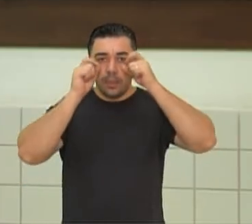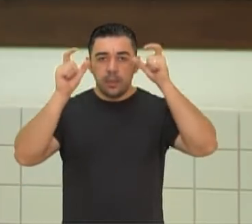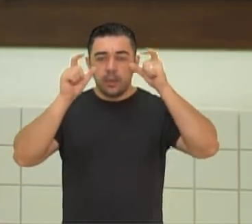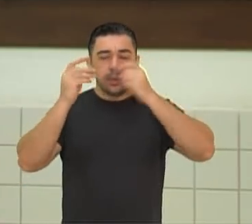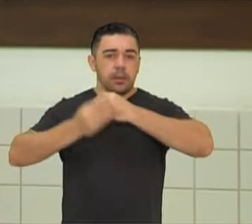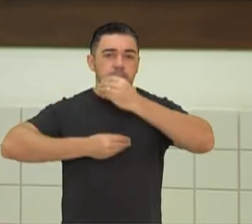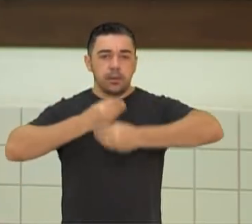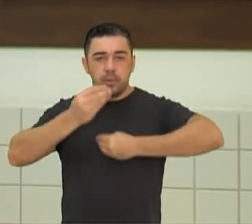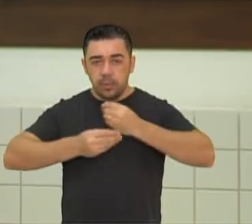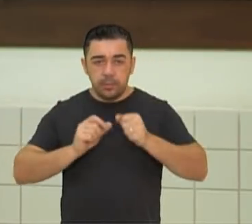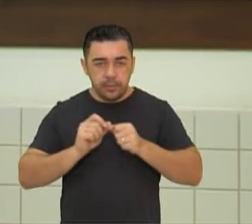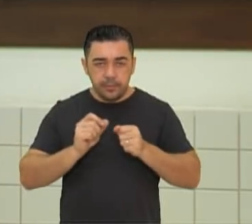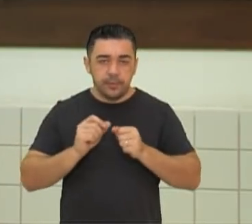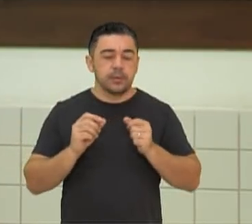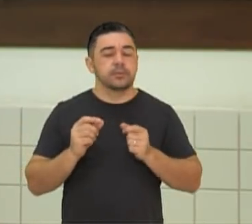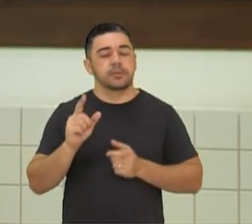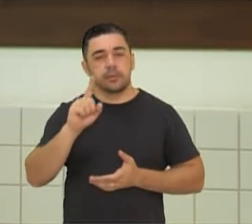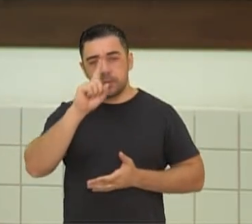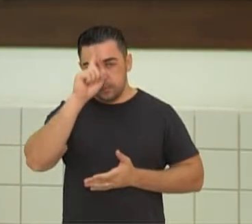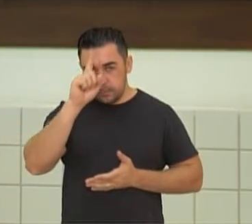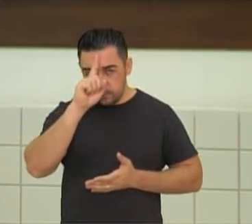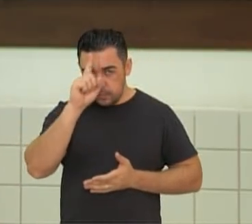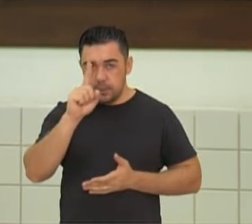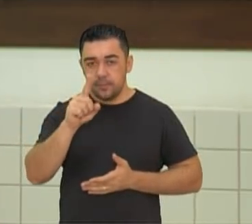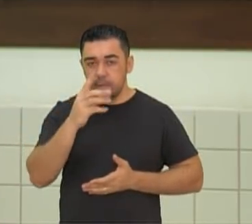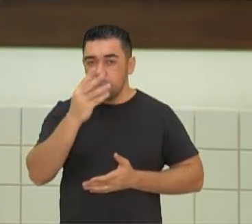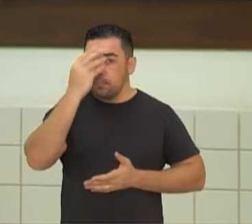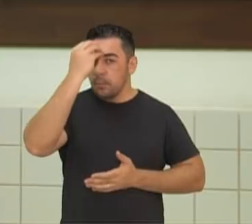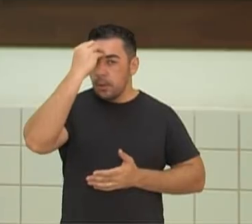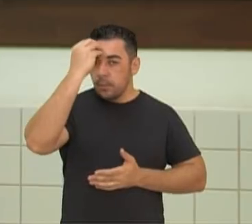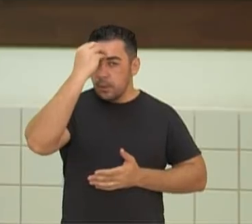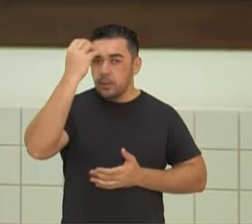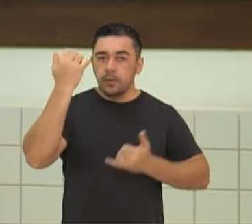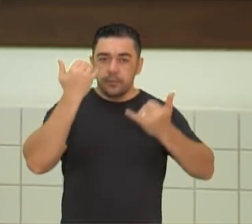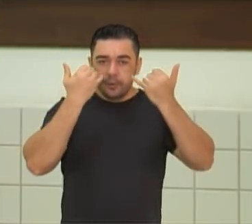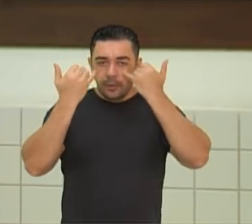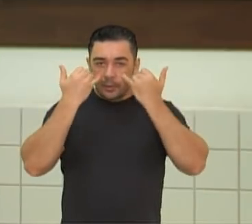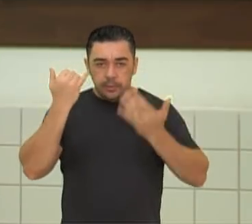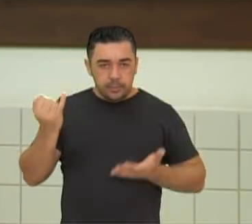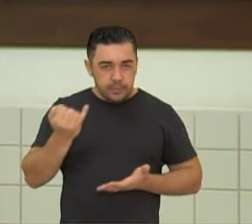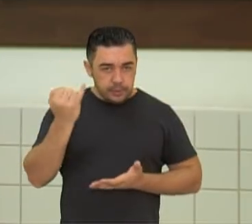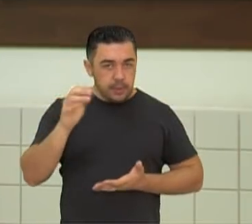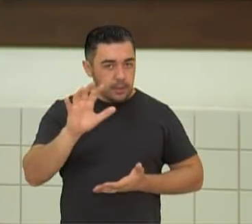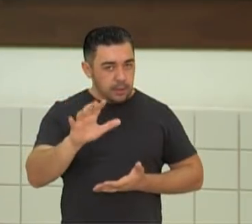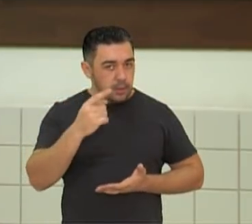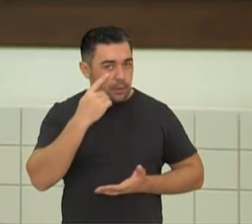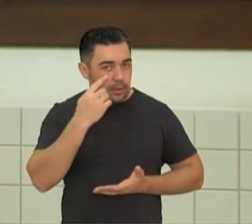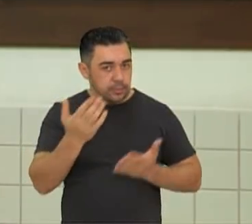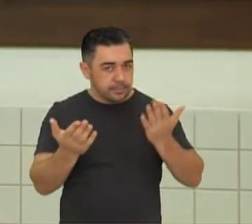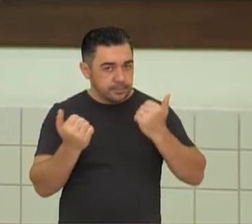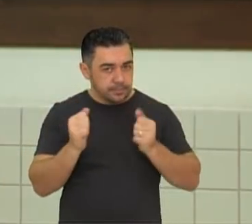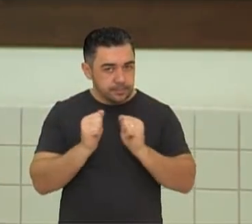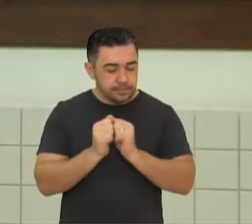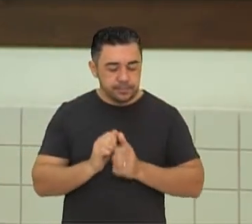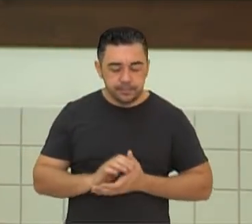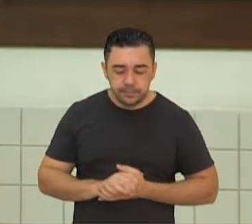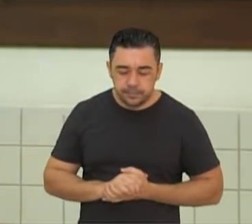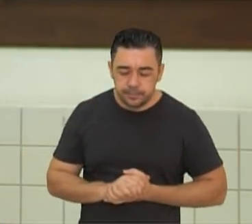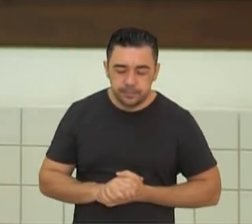a maneira como a gente vai construir essa ideia e guarde essa ideia, porque é uma informação bem importante. Então, dá uma olhadinha lá comigo.